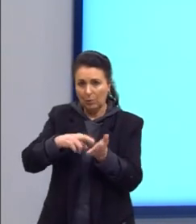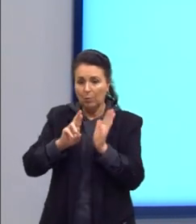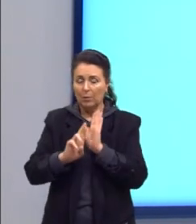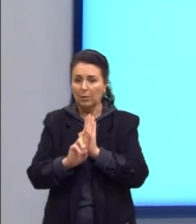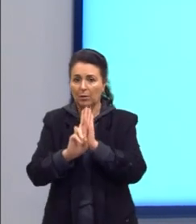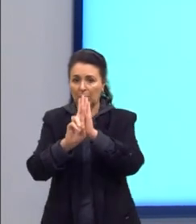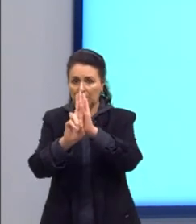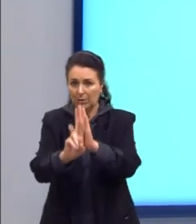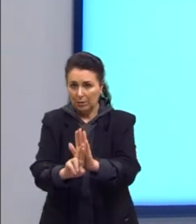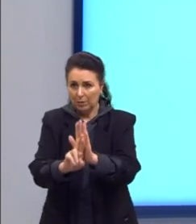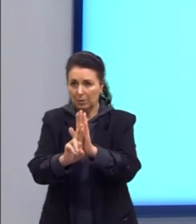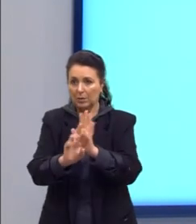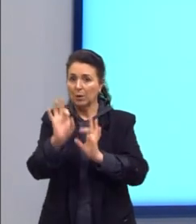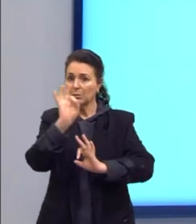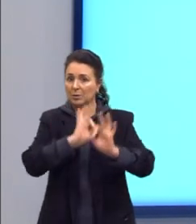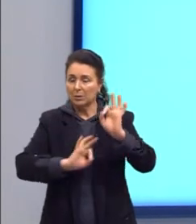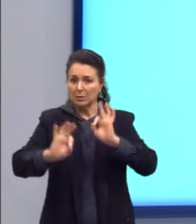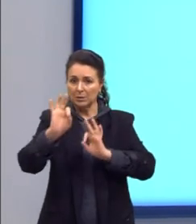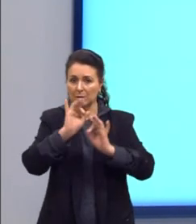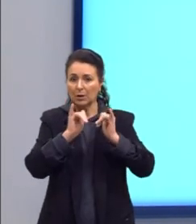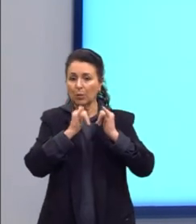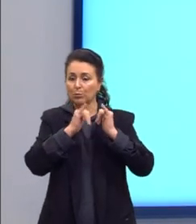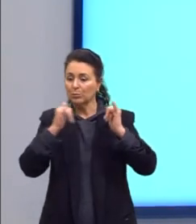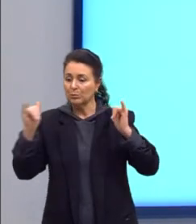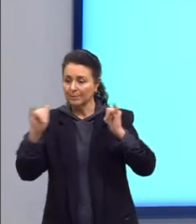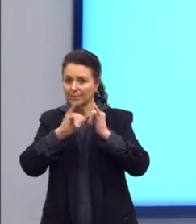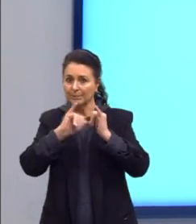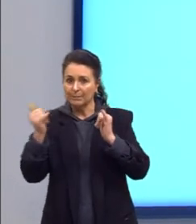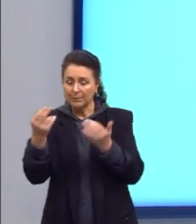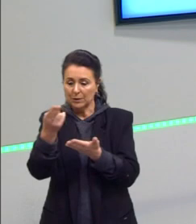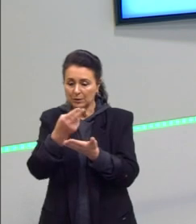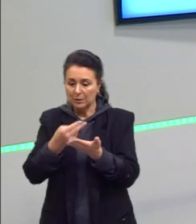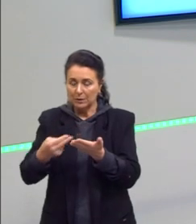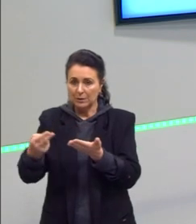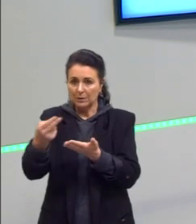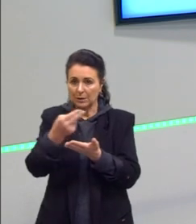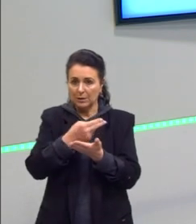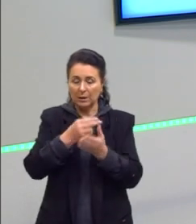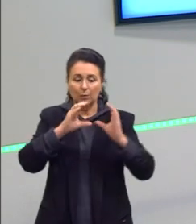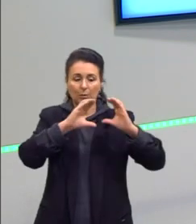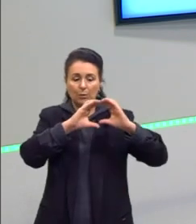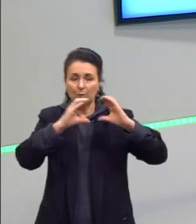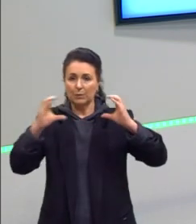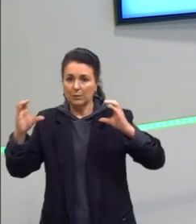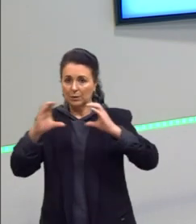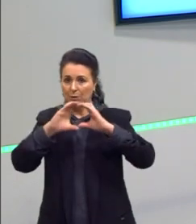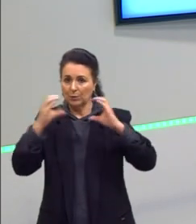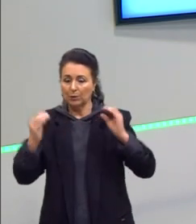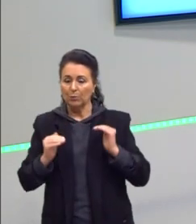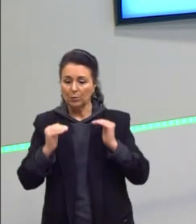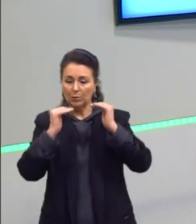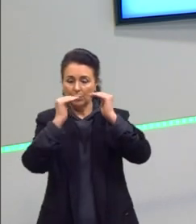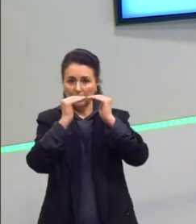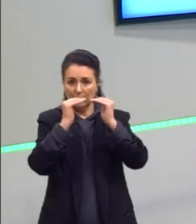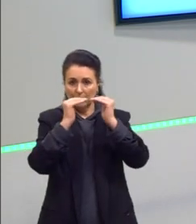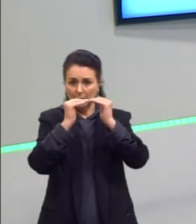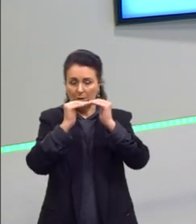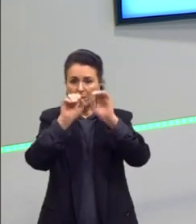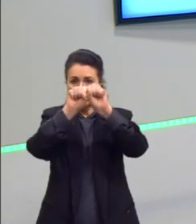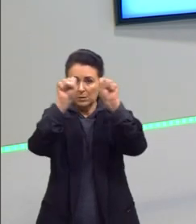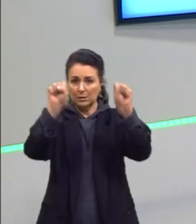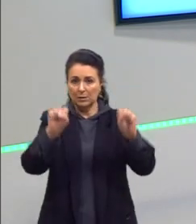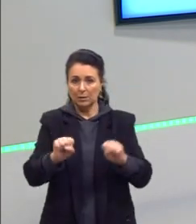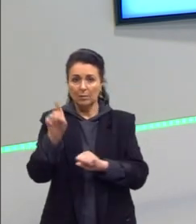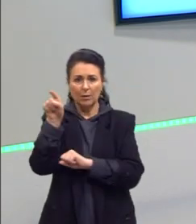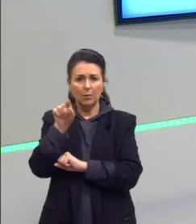representação de projeto elétrico é de desenho tá o circuito equivalente a esse sistema